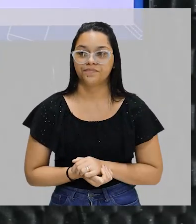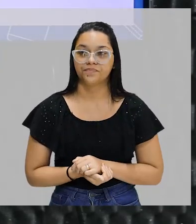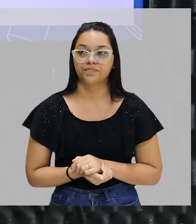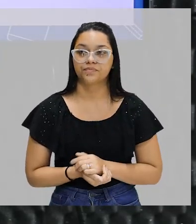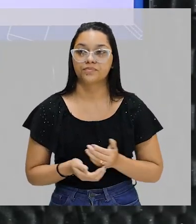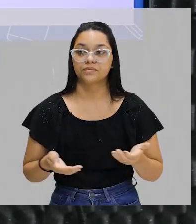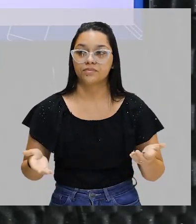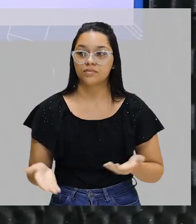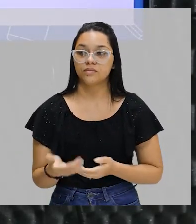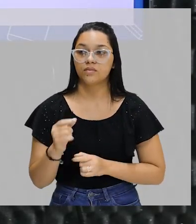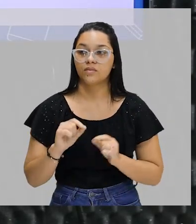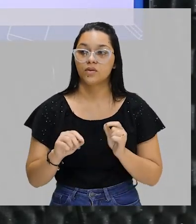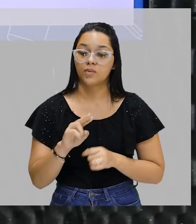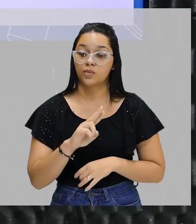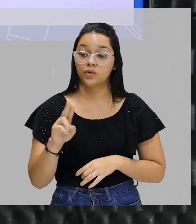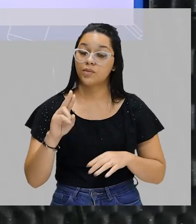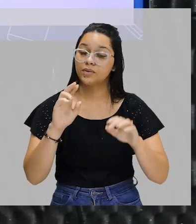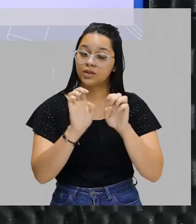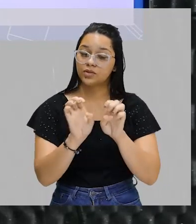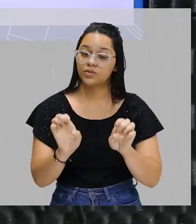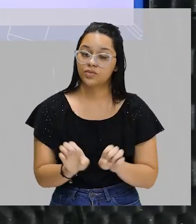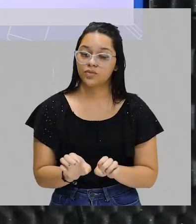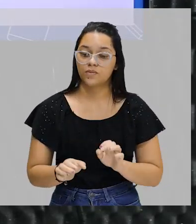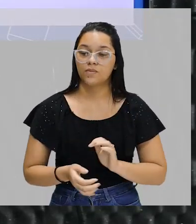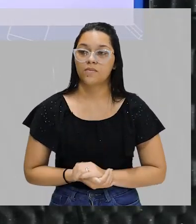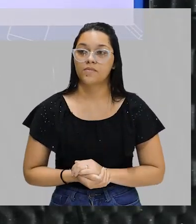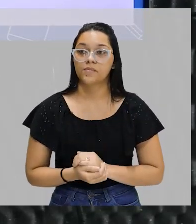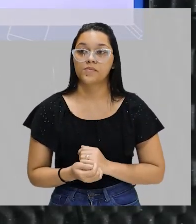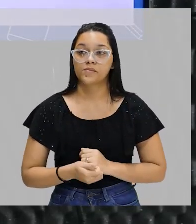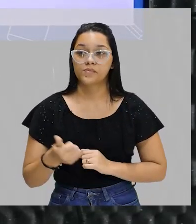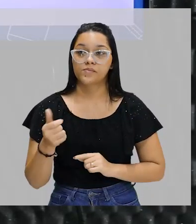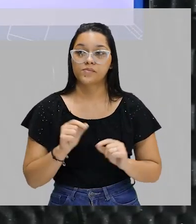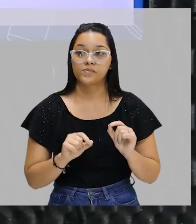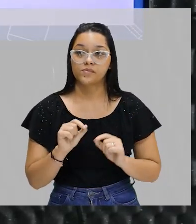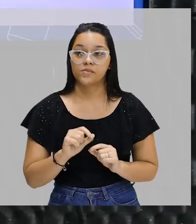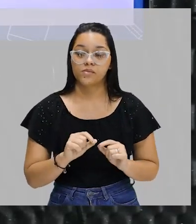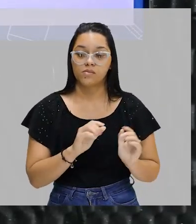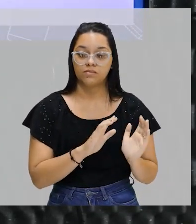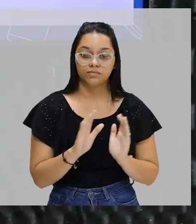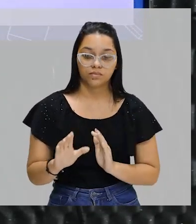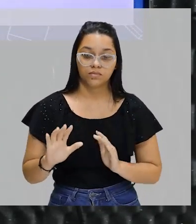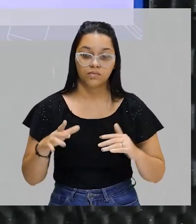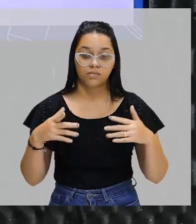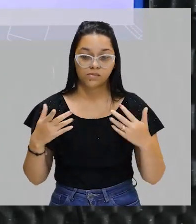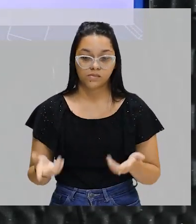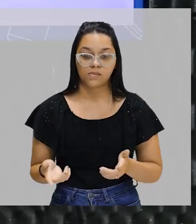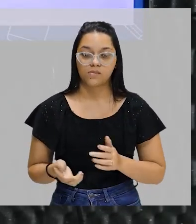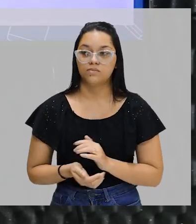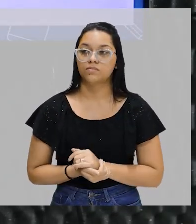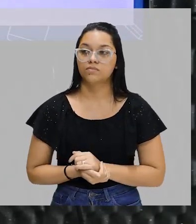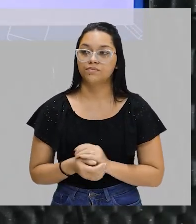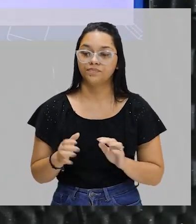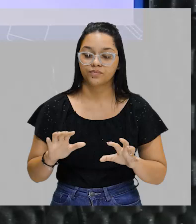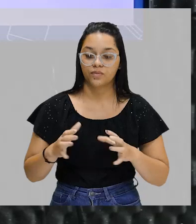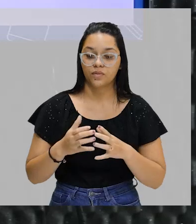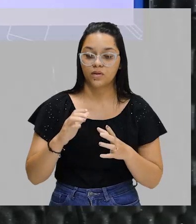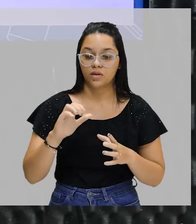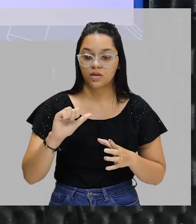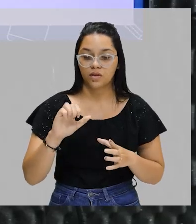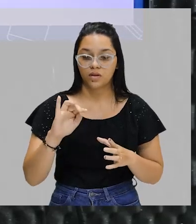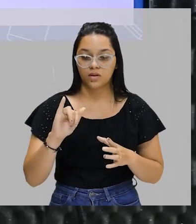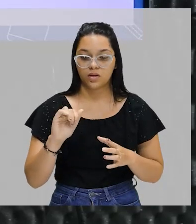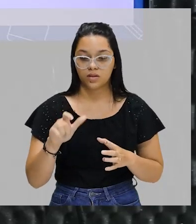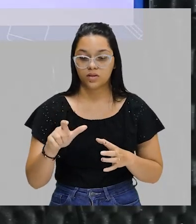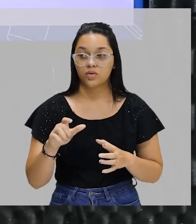vou partir para o nome da estrutura. Então, primeiramente, a posição da ramificação. O grupo etil, turminha,